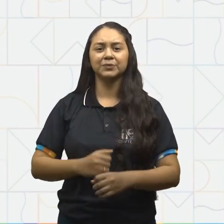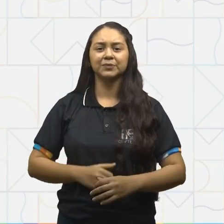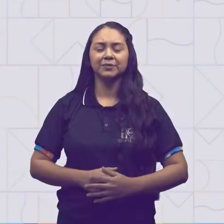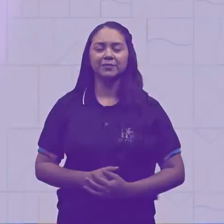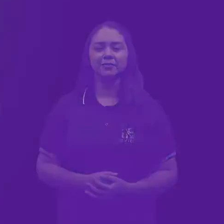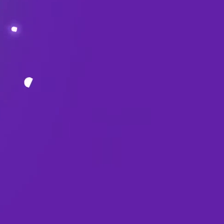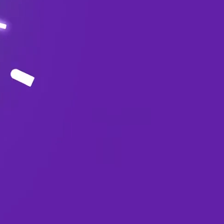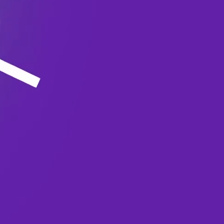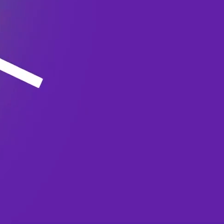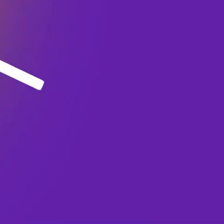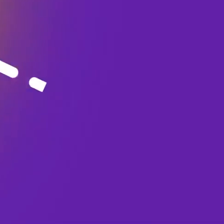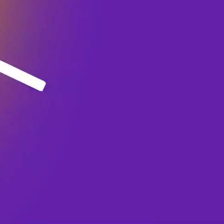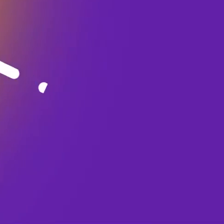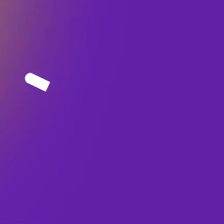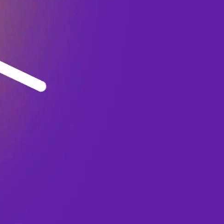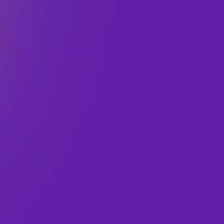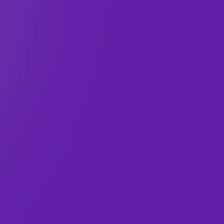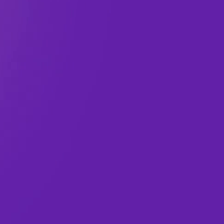revisão.